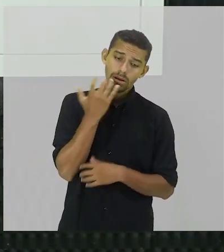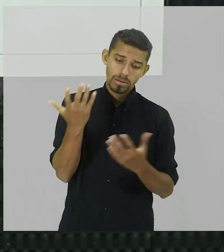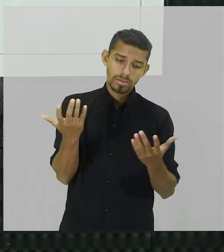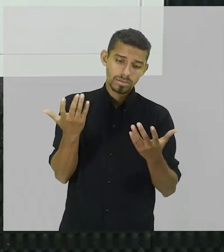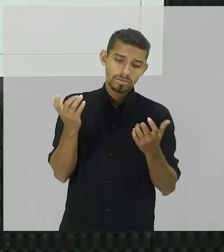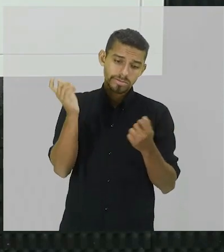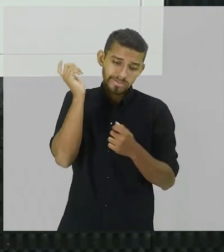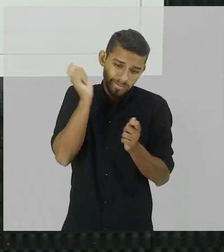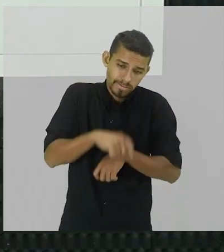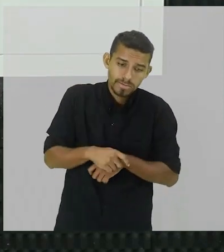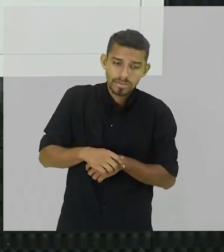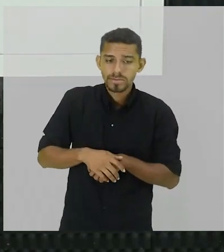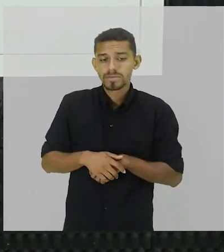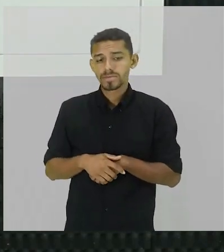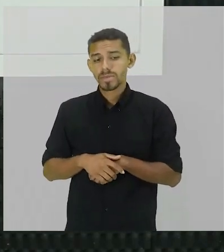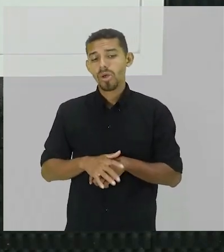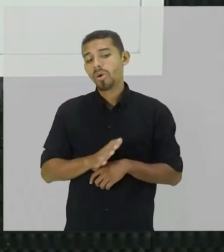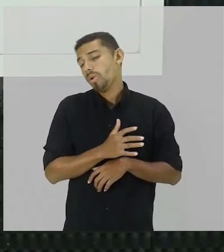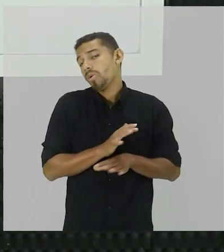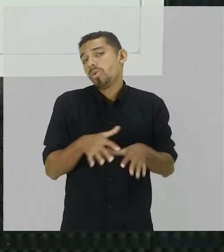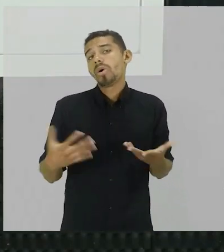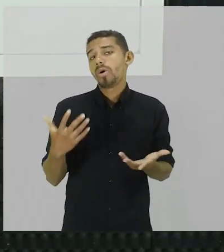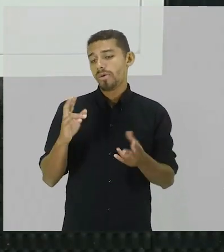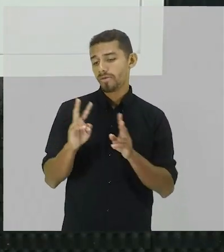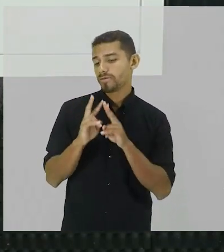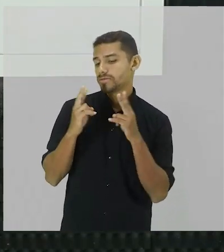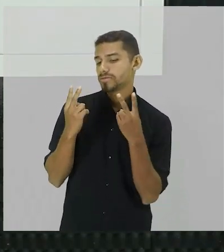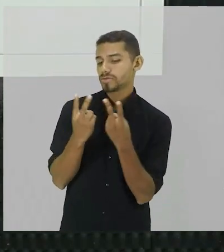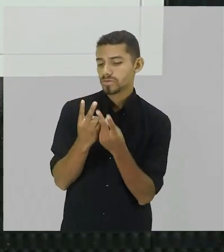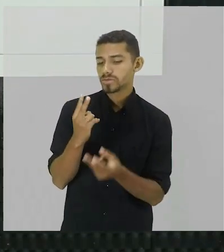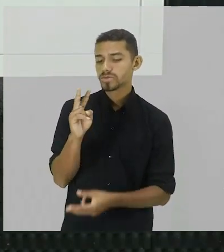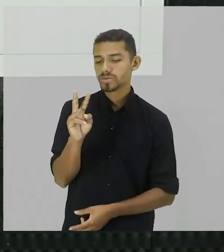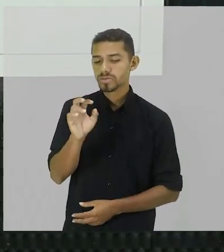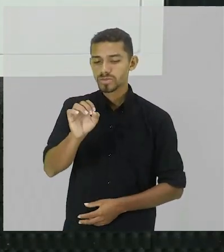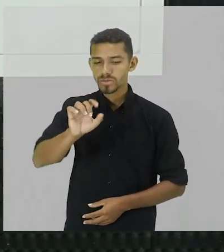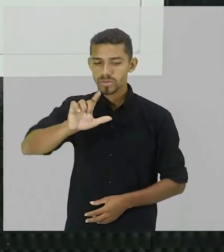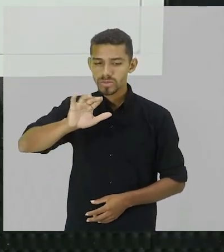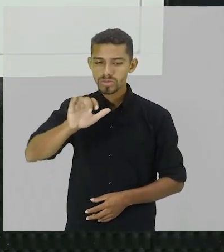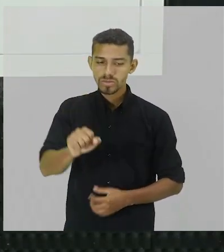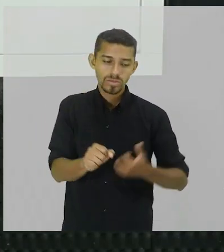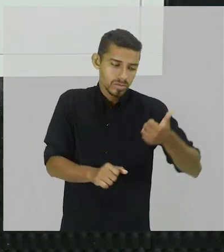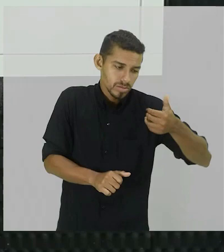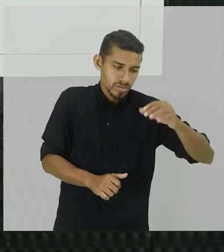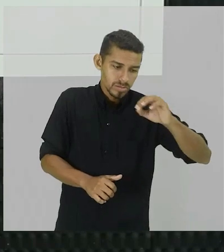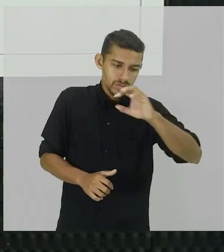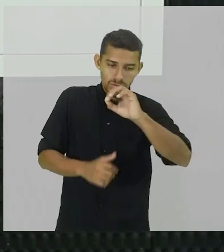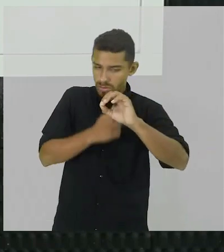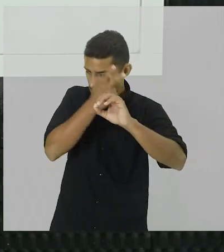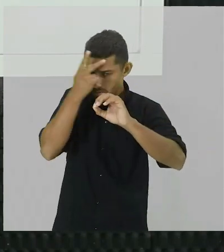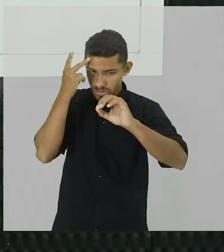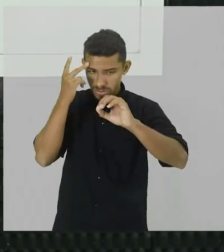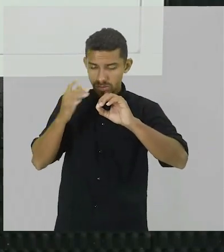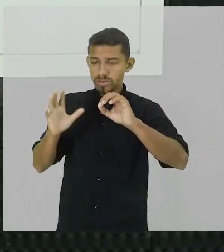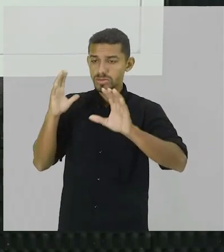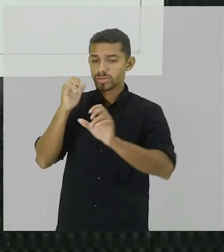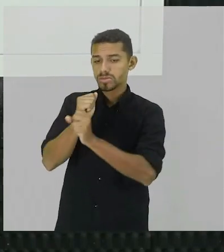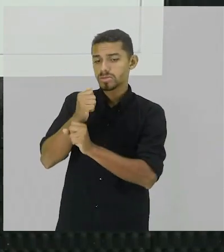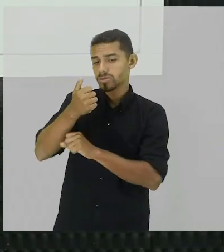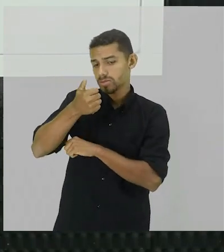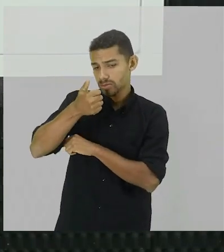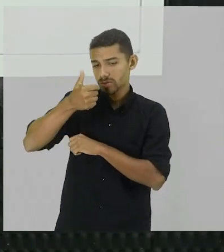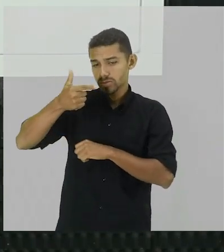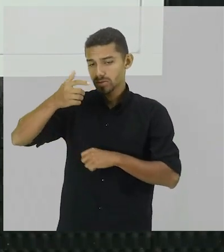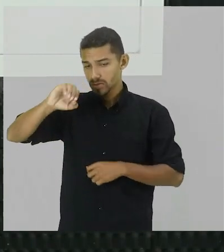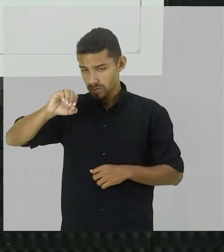isso aqui, né? Saber qual é o volume. Ele falou que tem 100 habitantes, cada um consome 120 litros